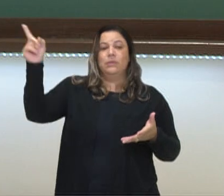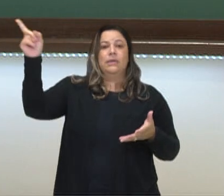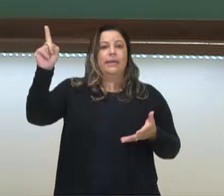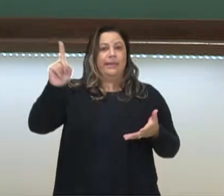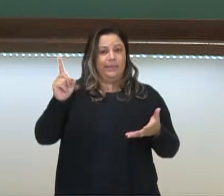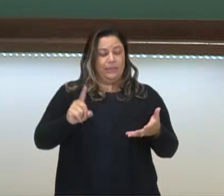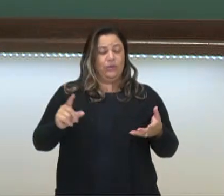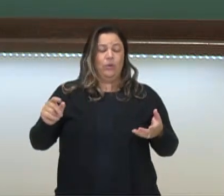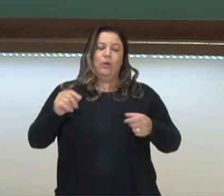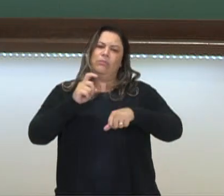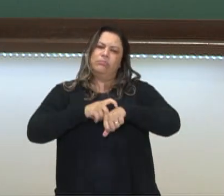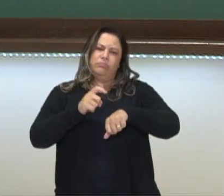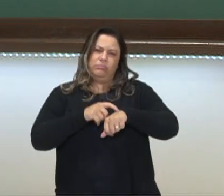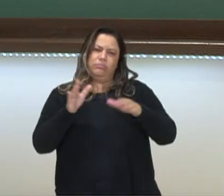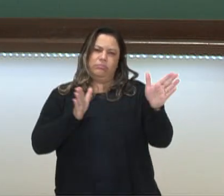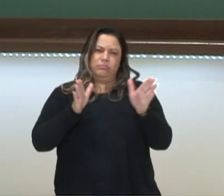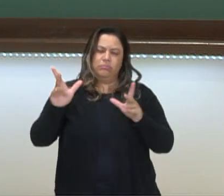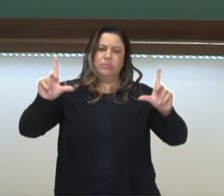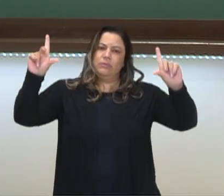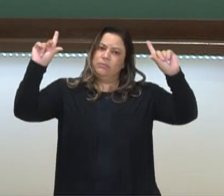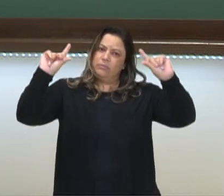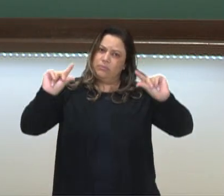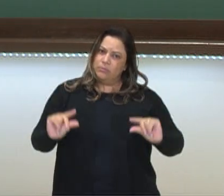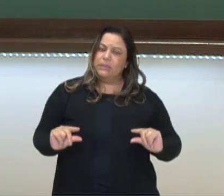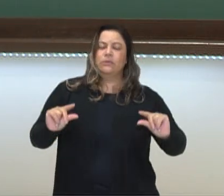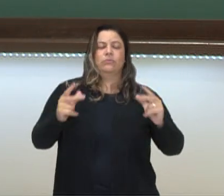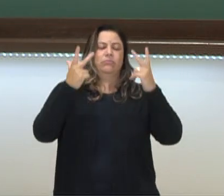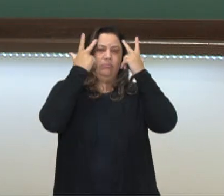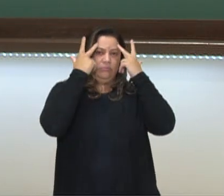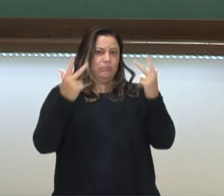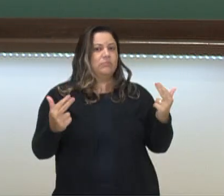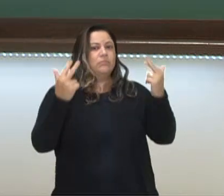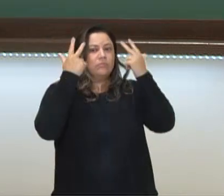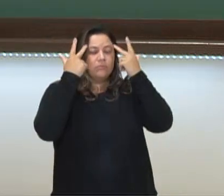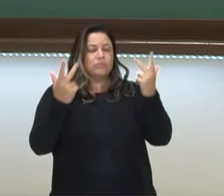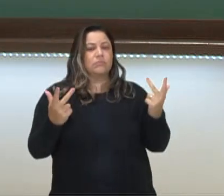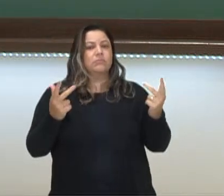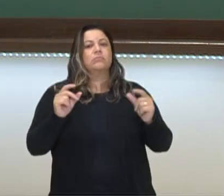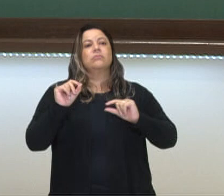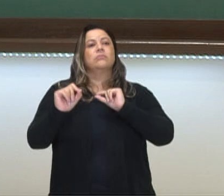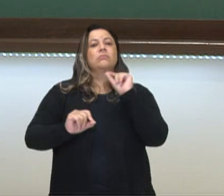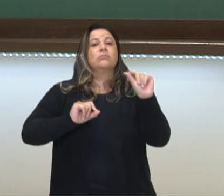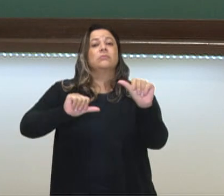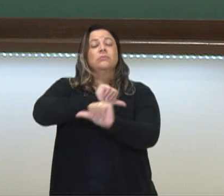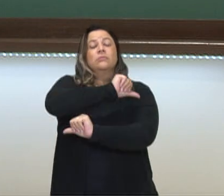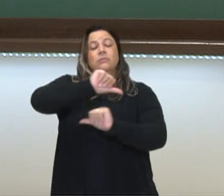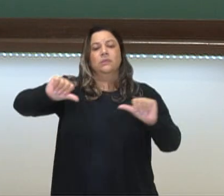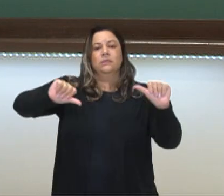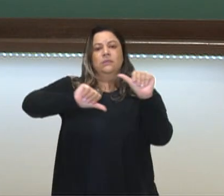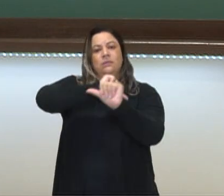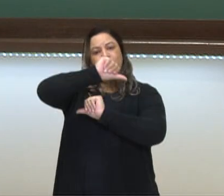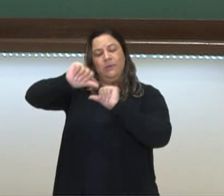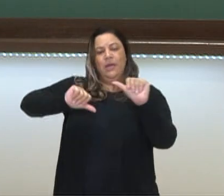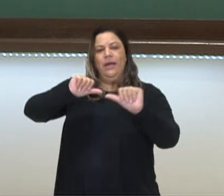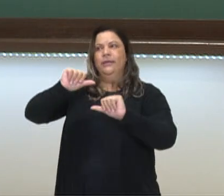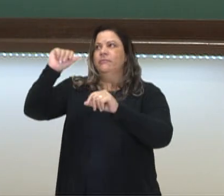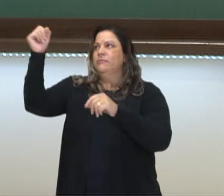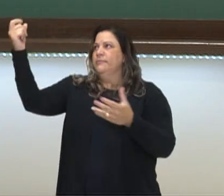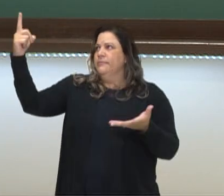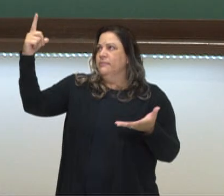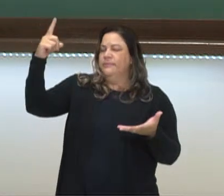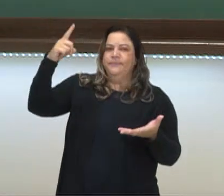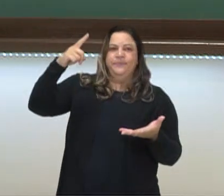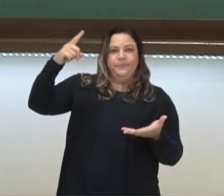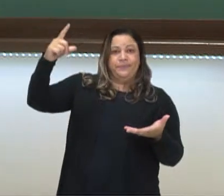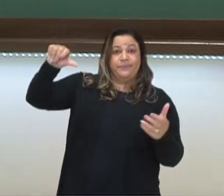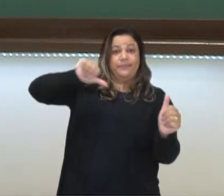momentos, uma carga menor, sendo este um fator natural que resulta no quê? Na alteração das condições climáticas do